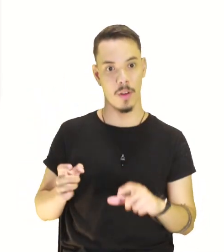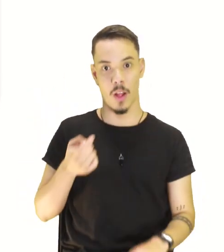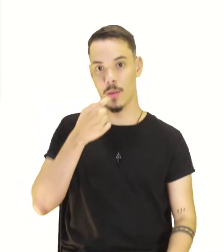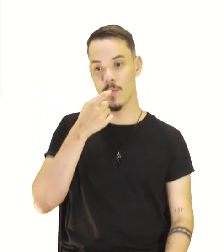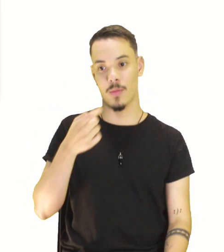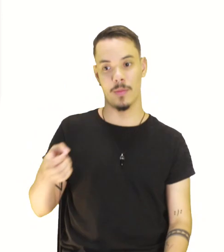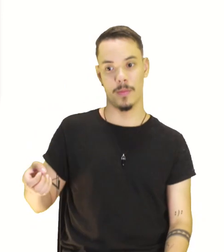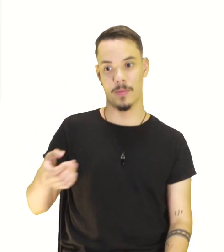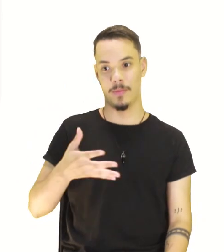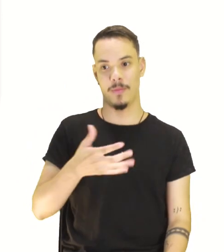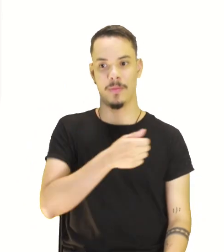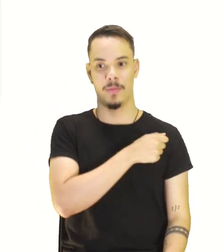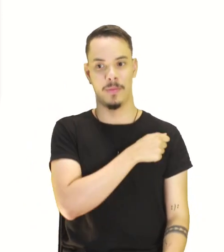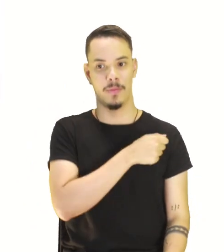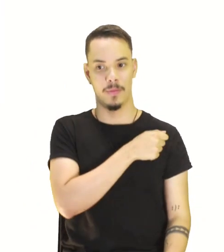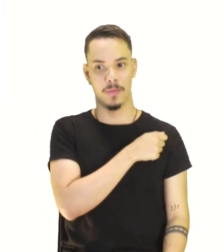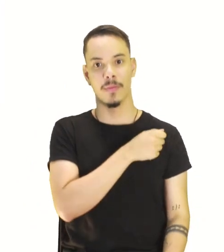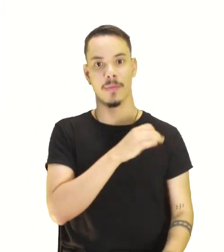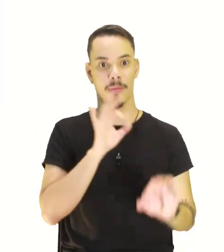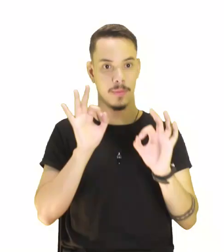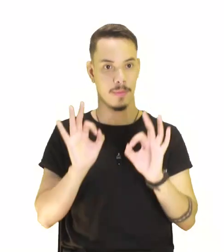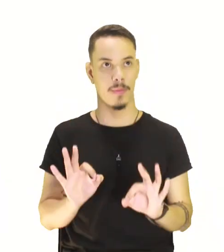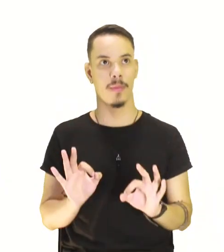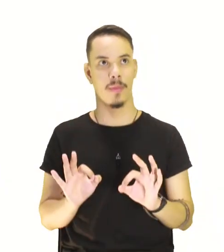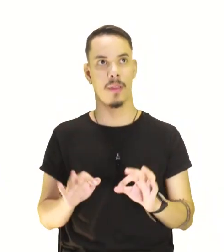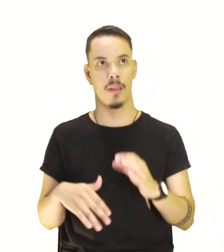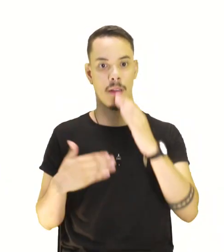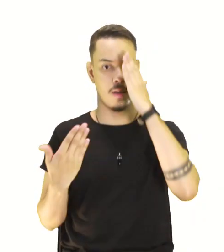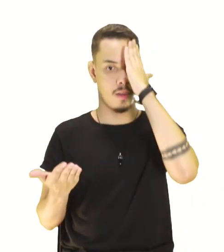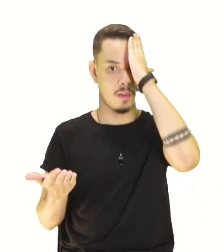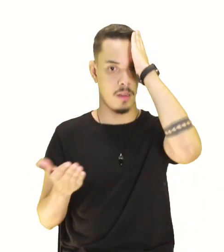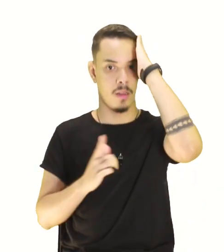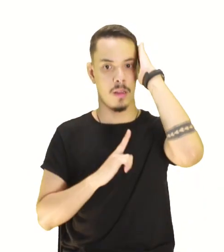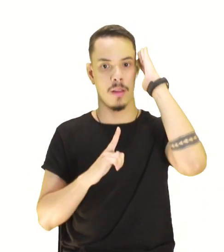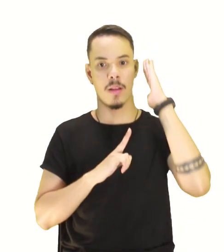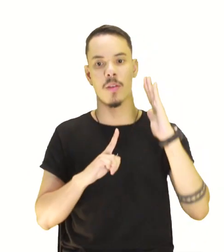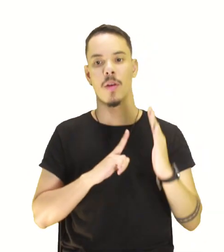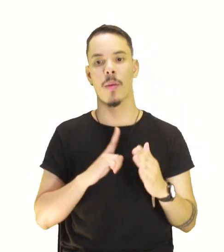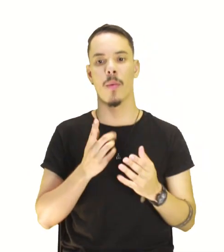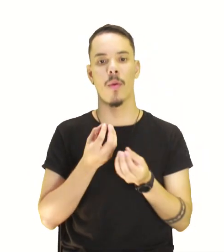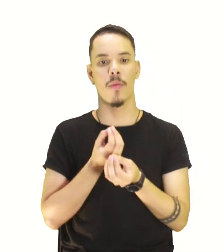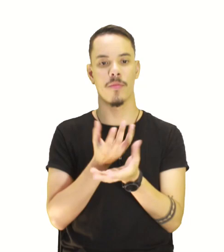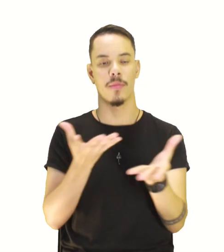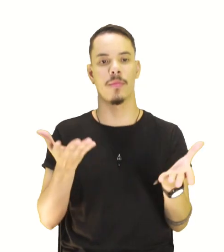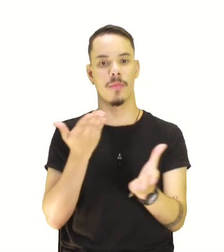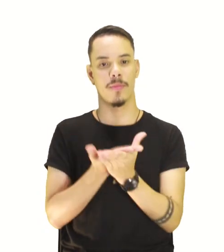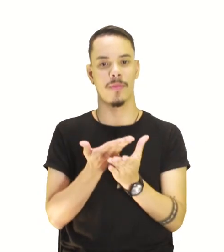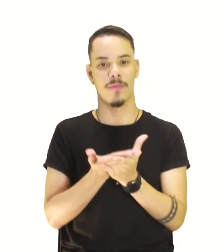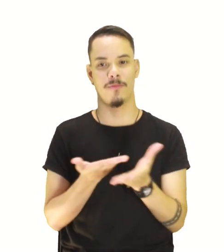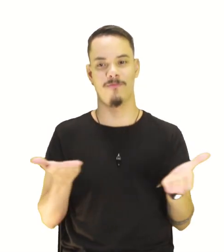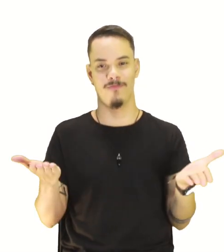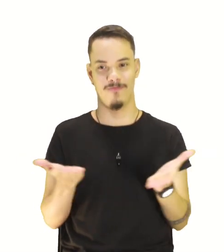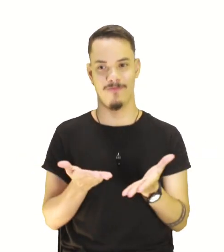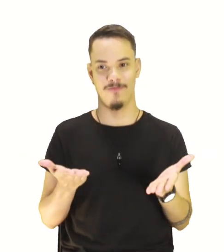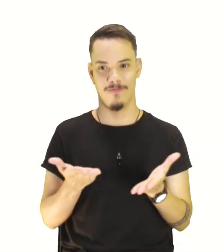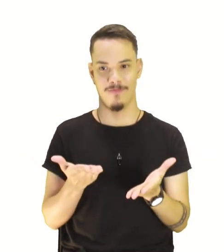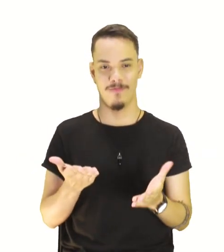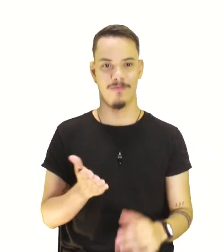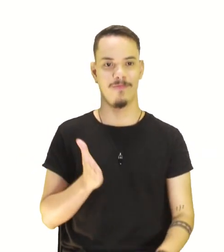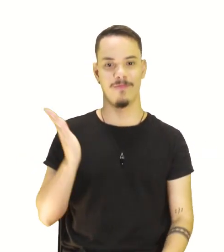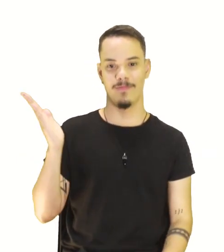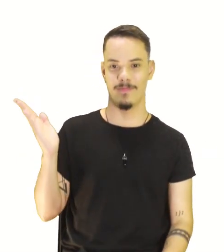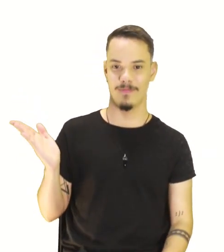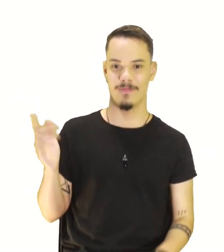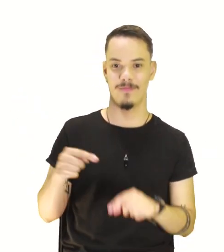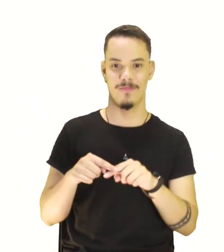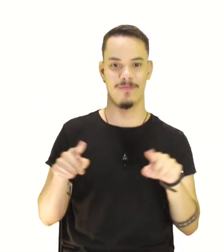ano, né, de 2023. Então vamos lá, hoje temos aí o oferecimento da aula de hoje para uma turma